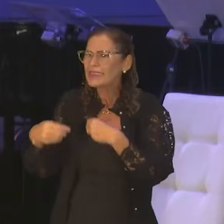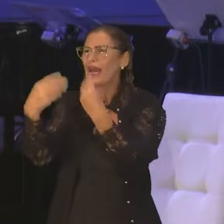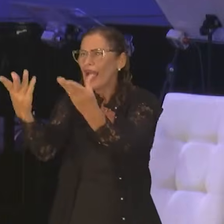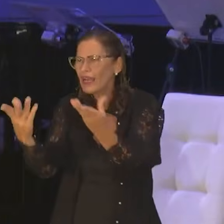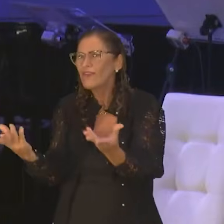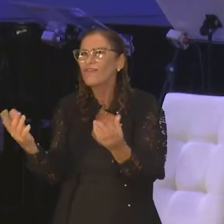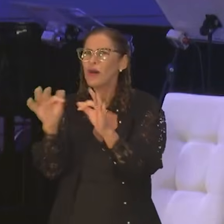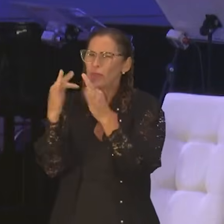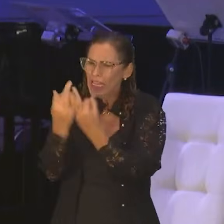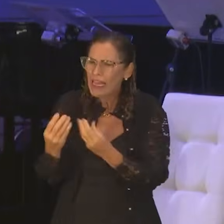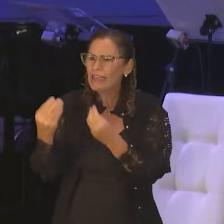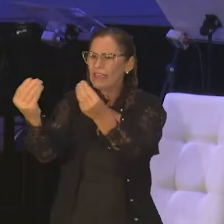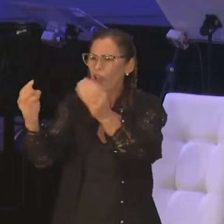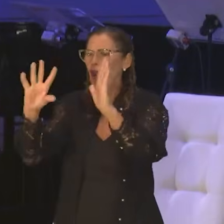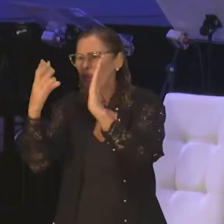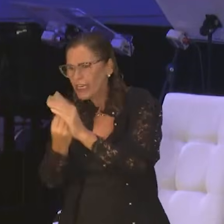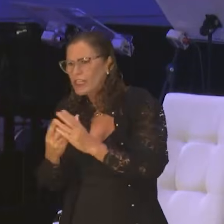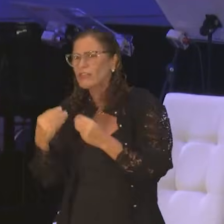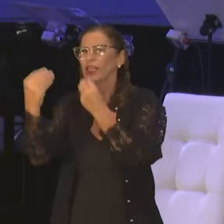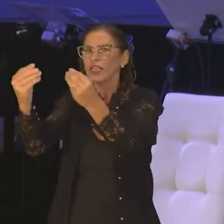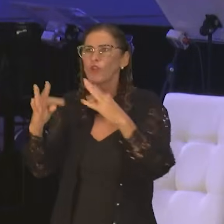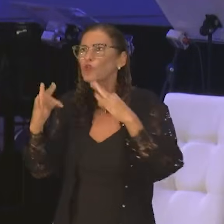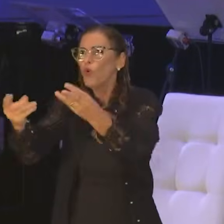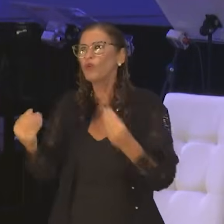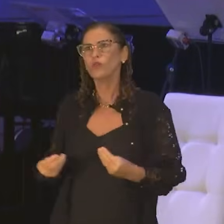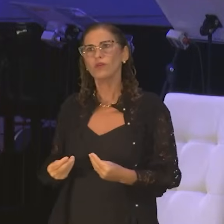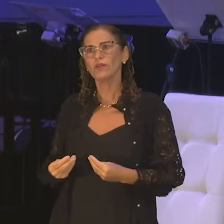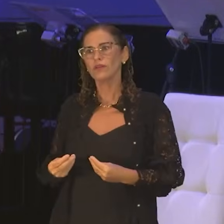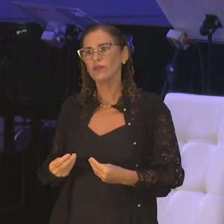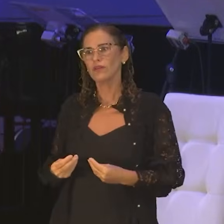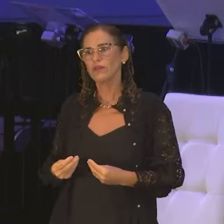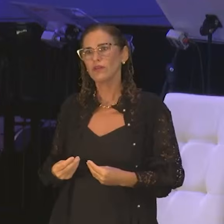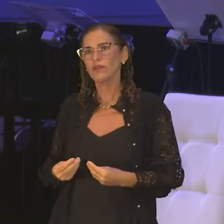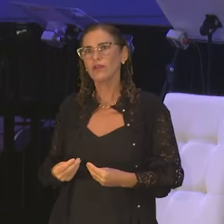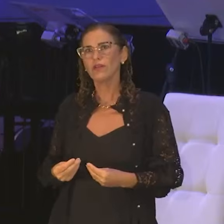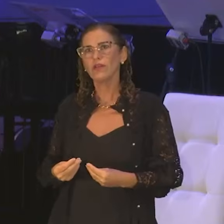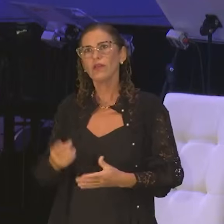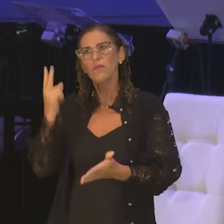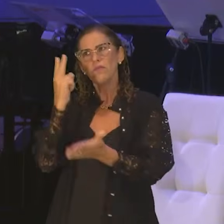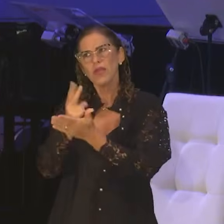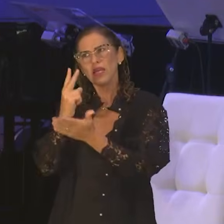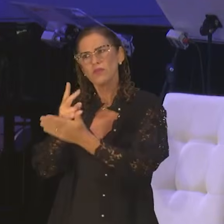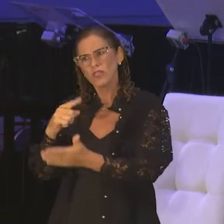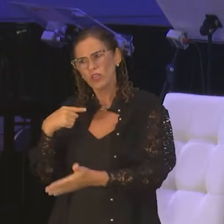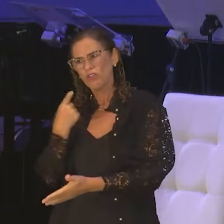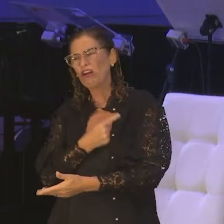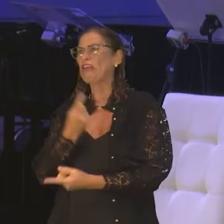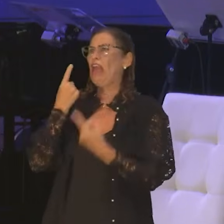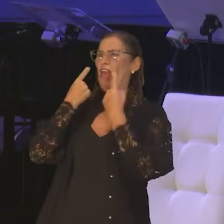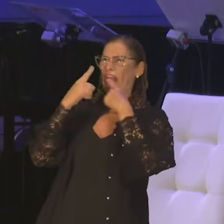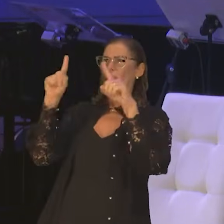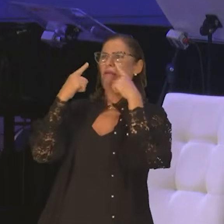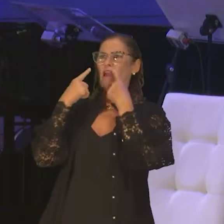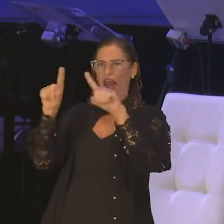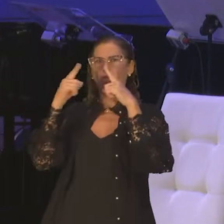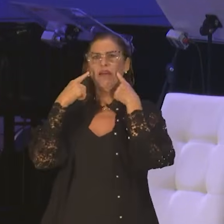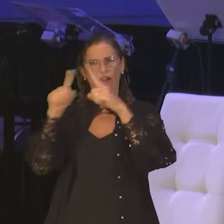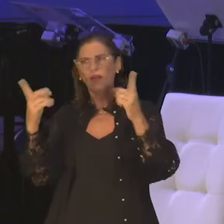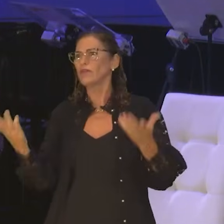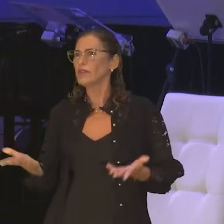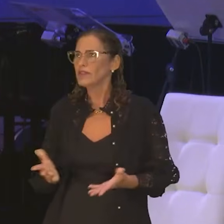deu família, aí te deu igreja, aí te deu tudo. E aí a gente reclama às vezes.